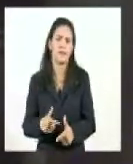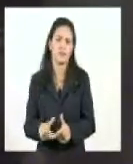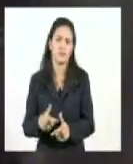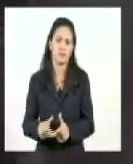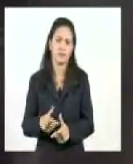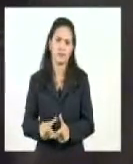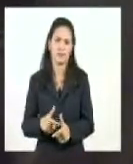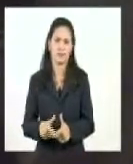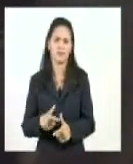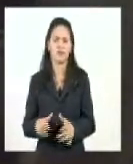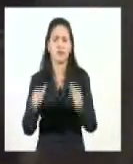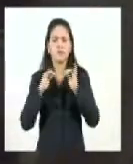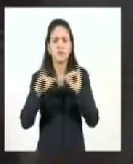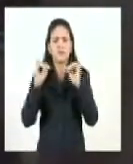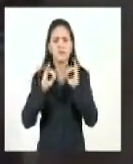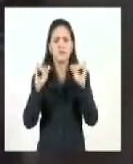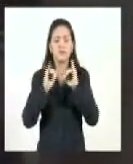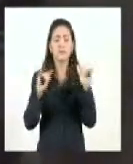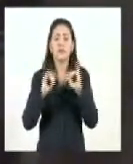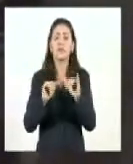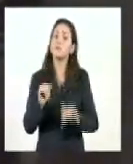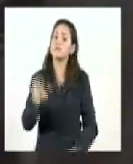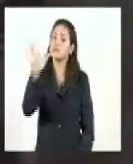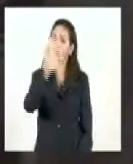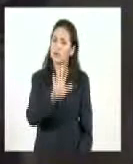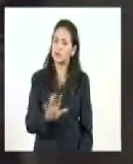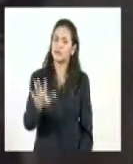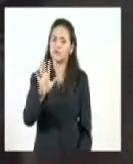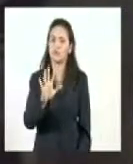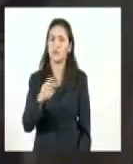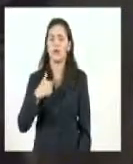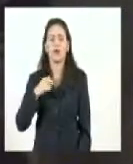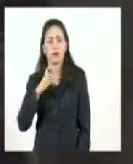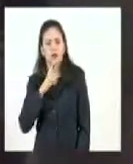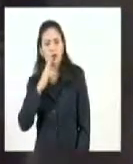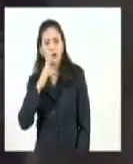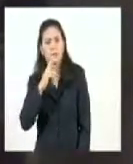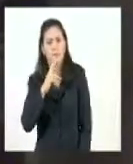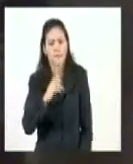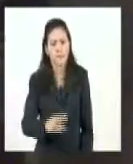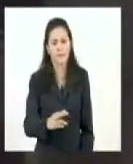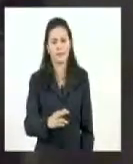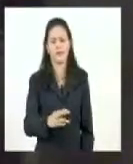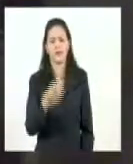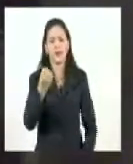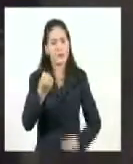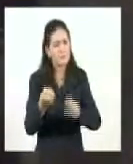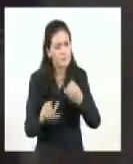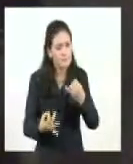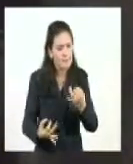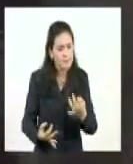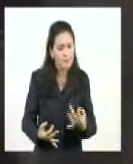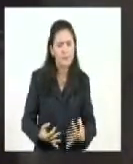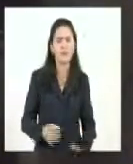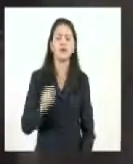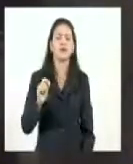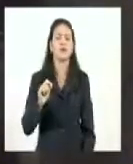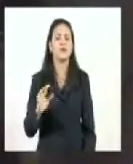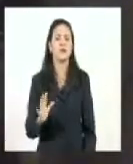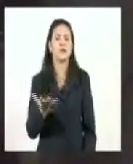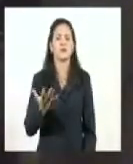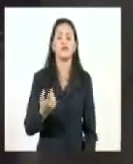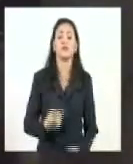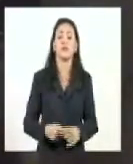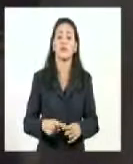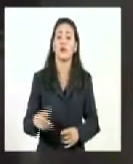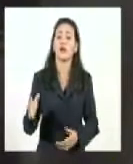nacional, inclusive. E das minhas respostas, eu explico o que aconteceu. Porque muitas vezes a